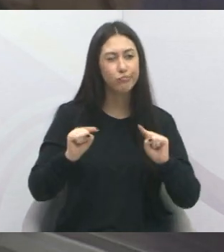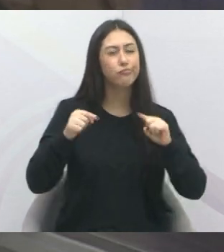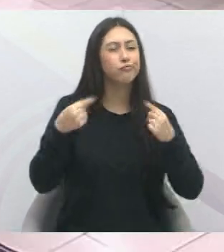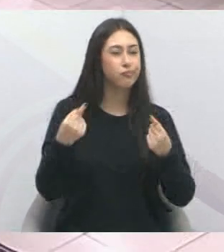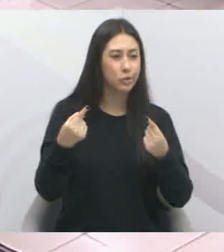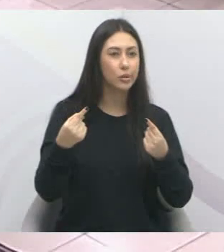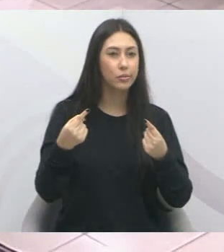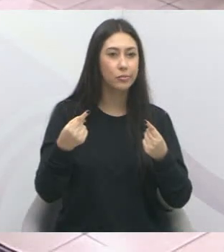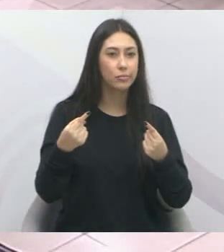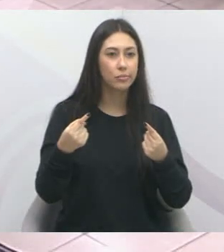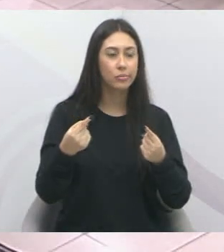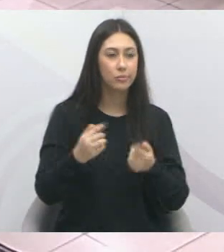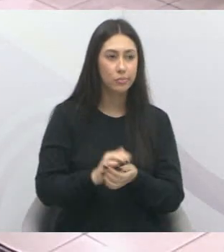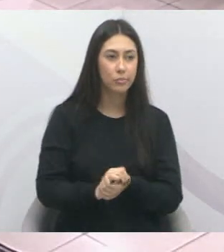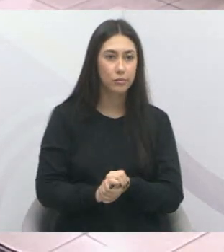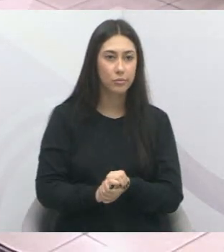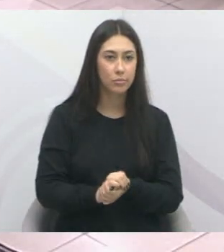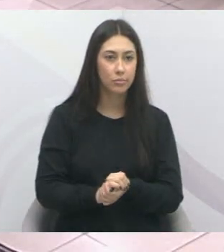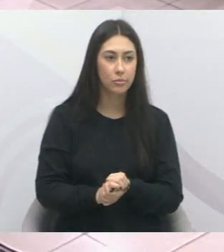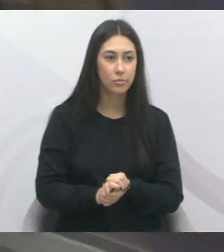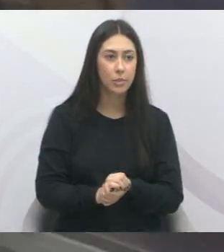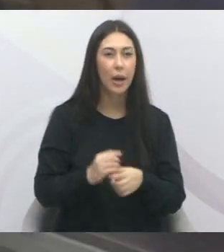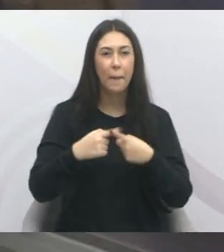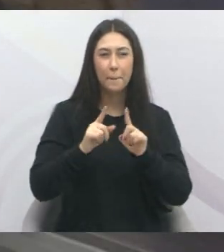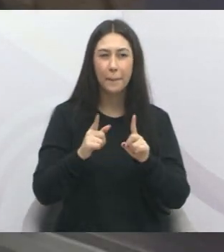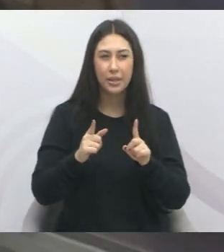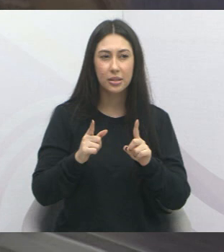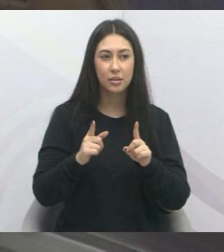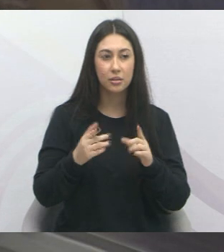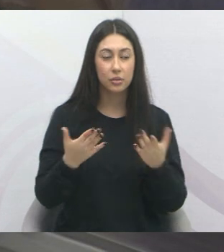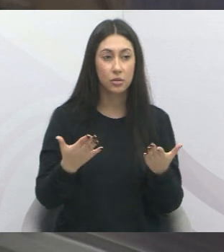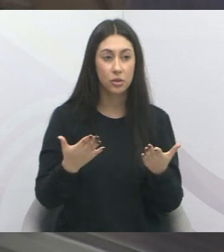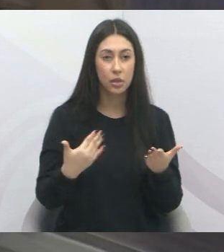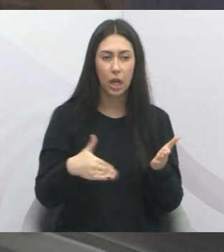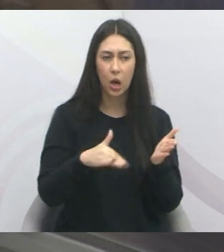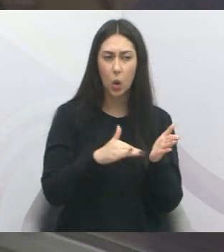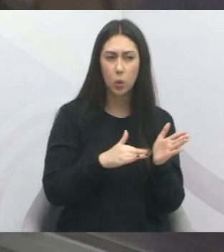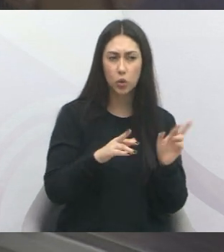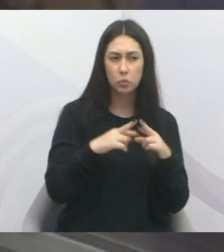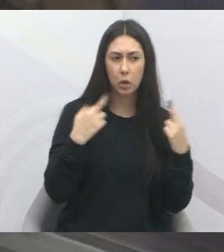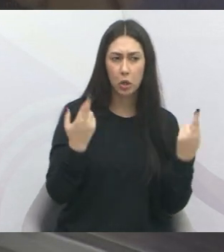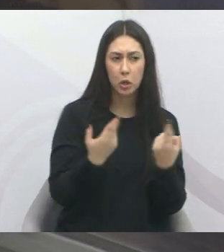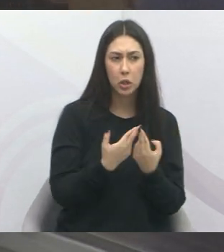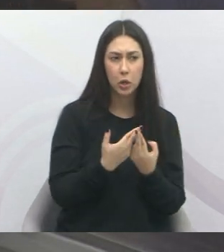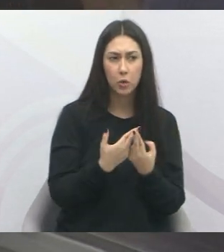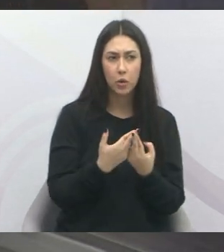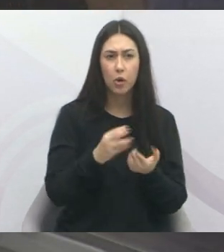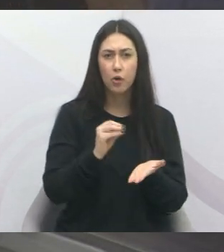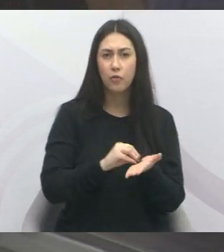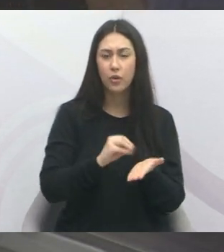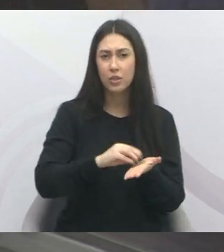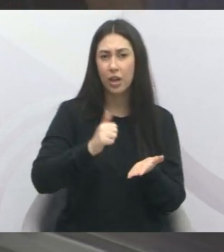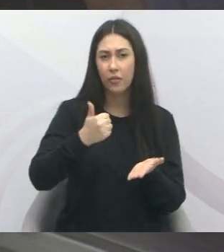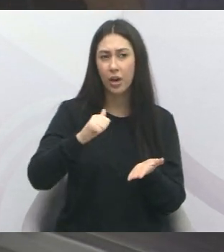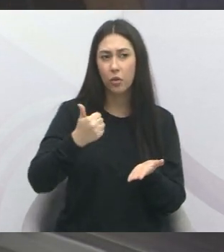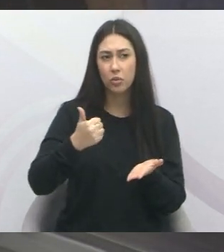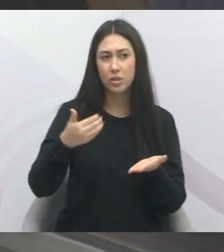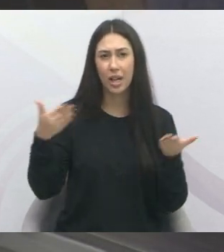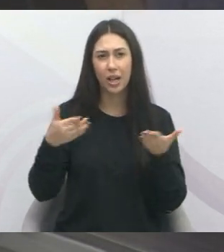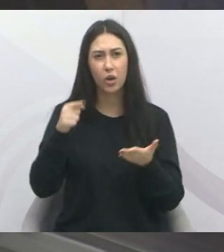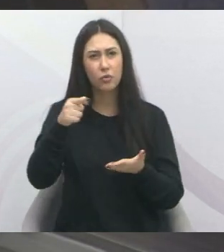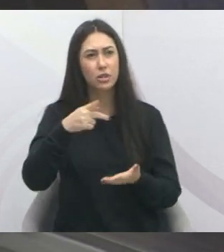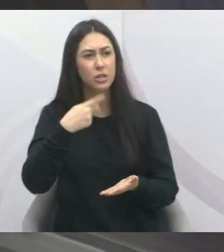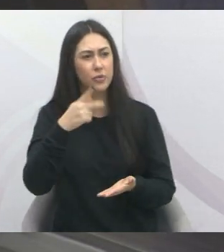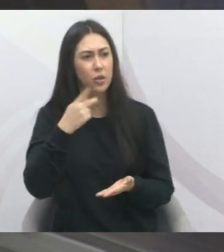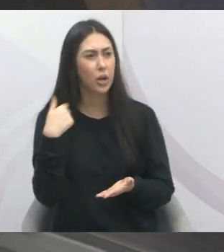gente vai respirar, eu acho, agora. Não, mas piorou na última audiência pública, o déficit era de 11. Pelo que você somou,